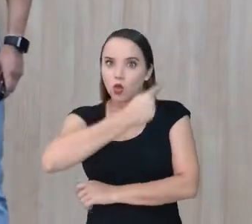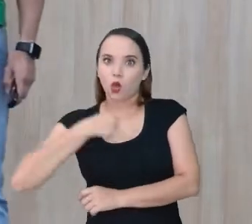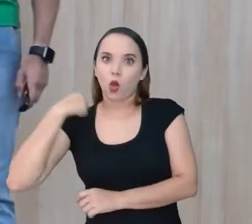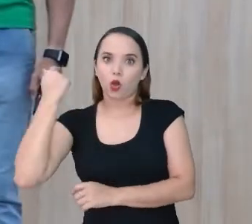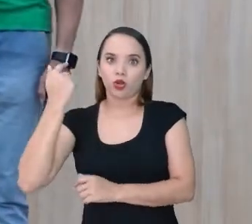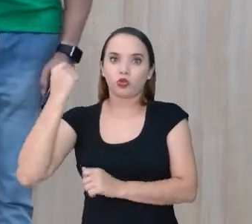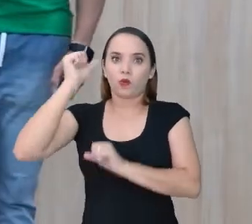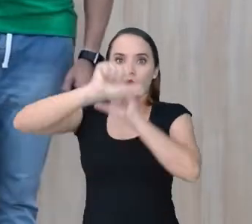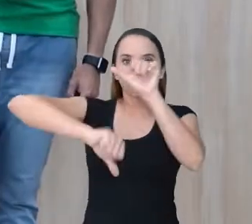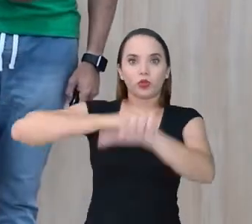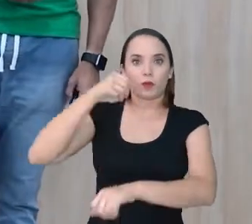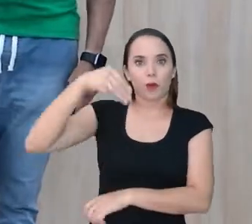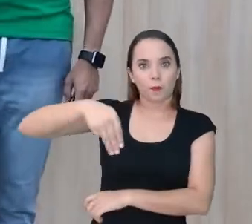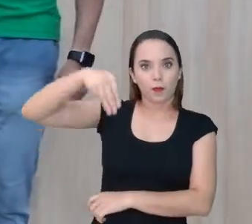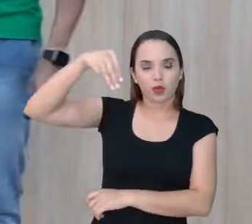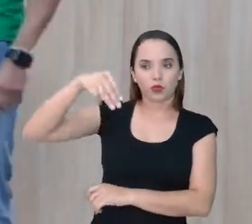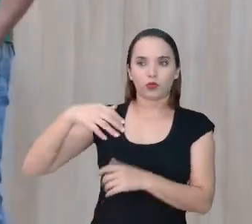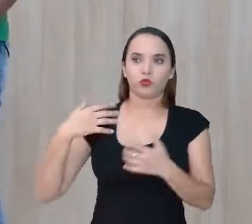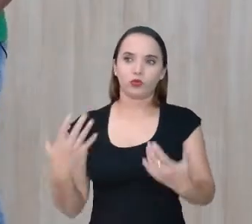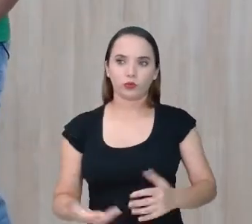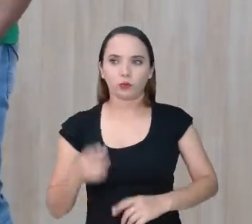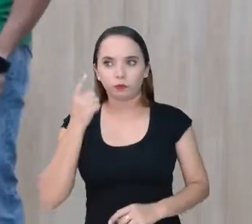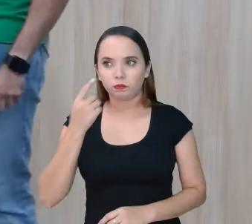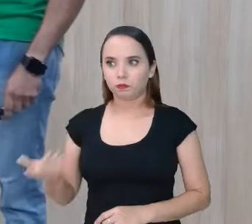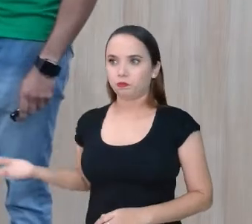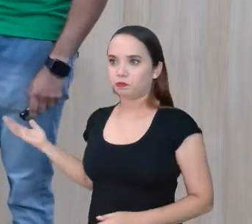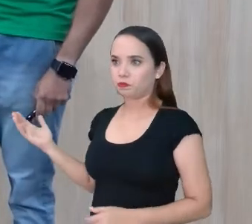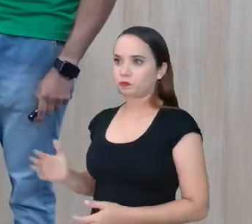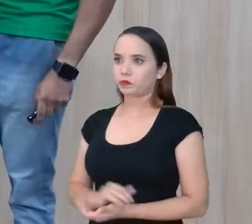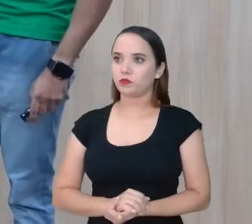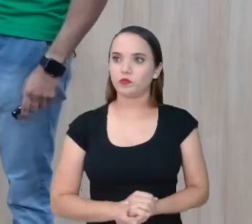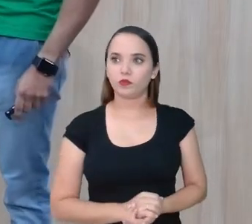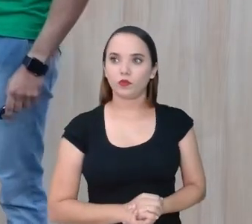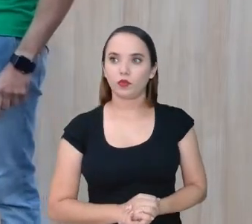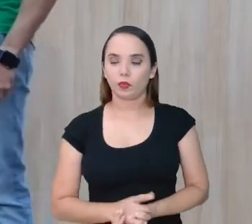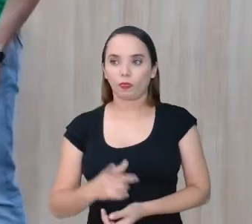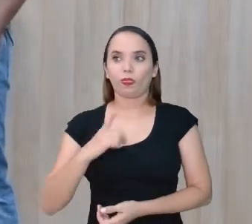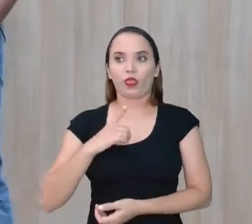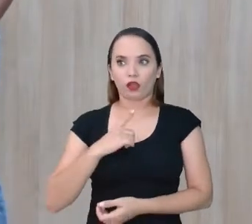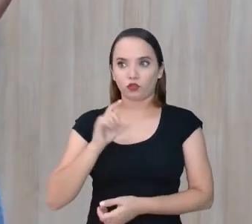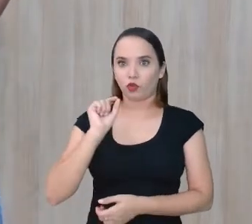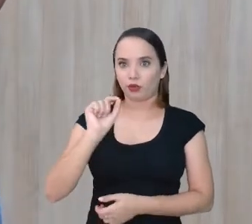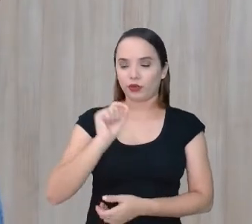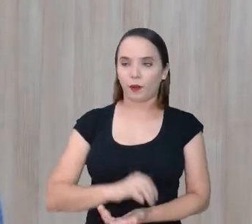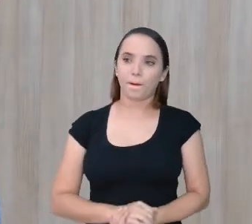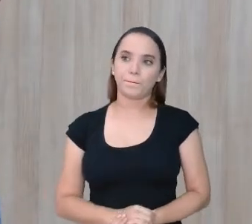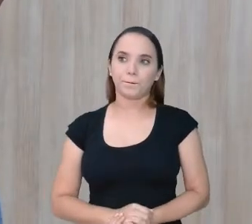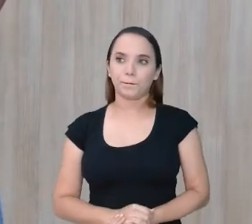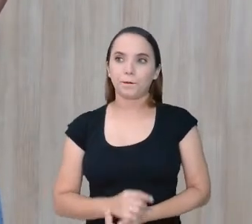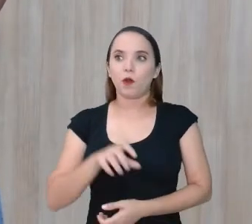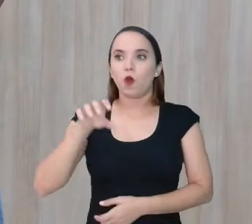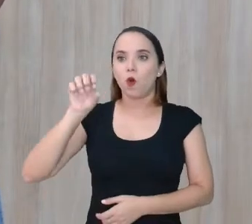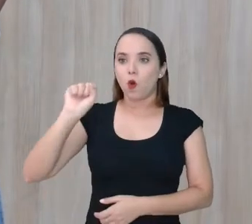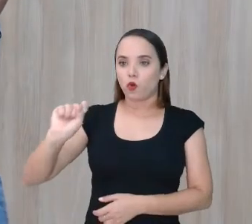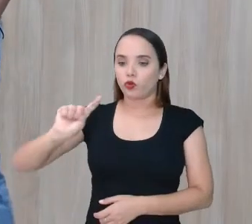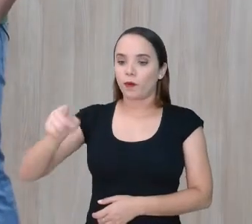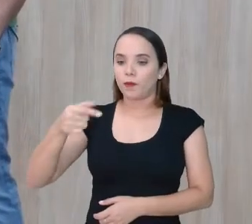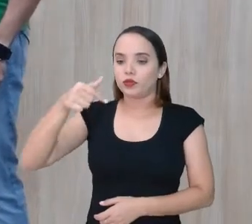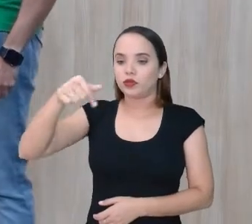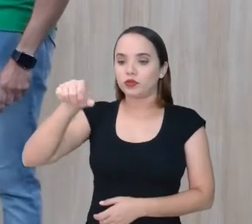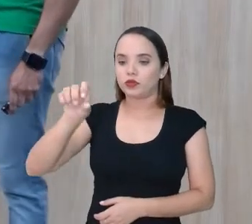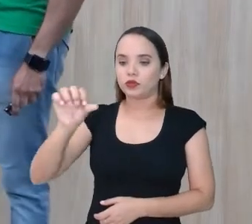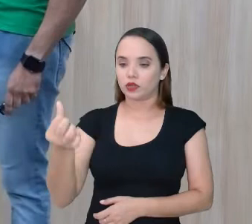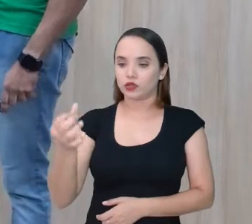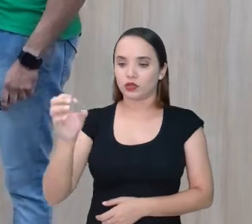certo? Então, o que é que a gente sabe aí? A gente sabe que eu tenho, como eu falei, né?